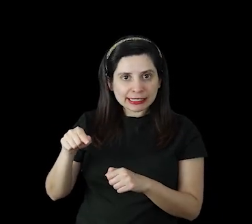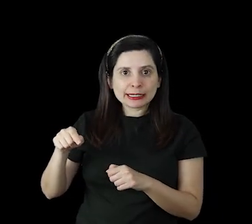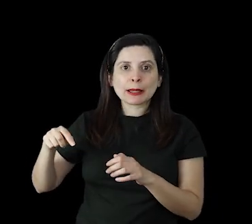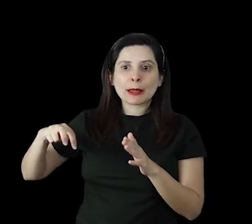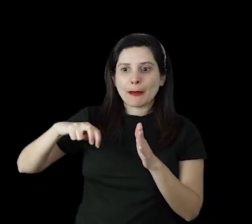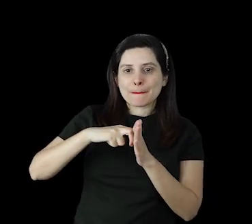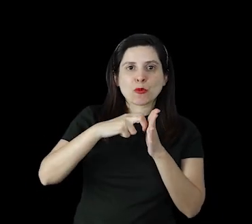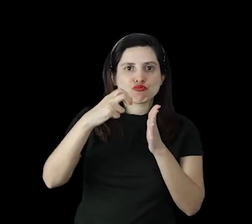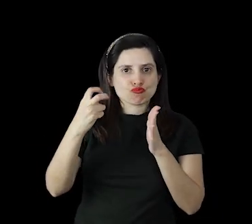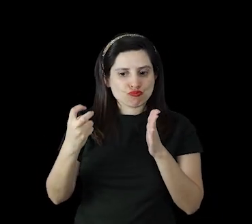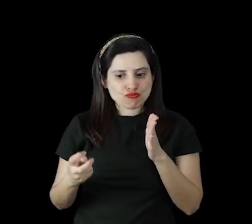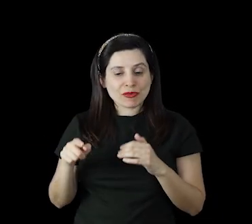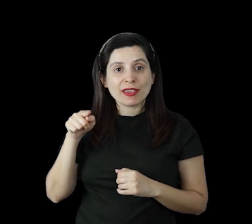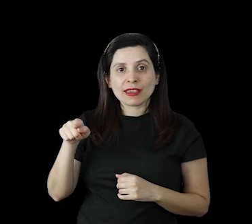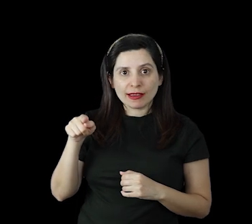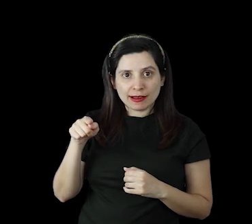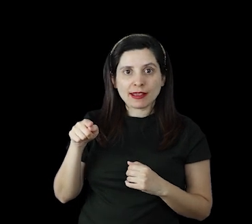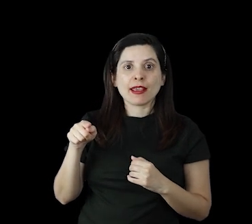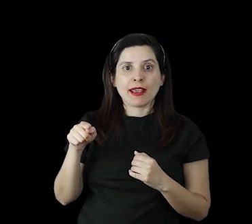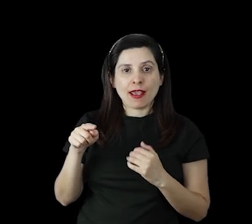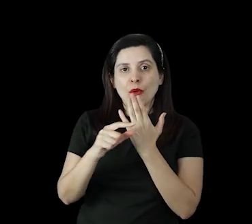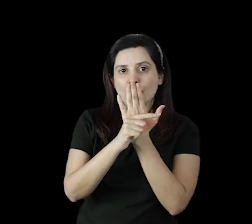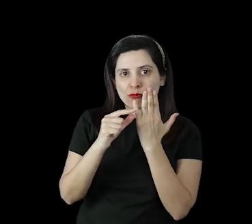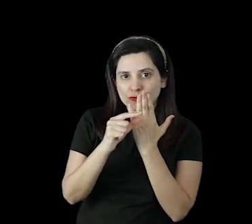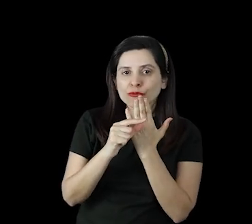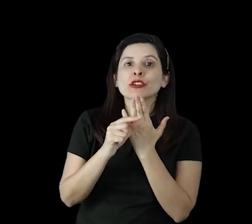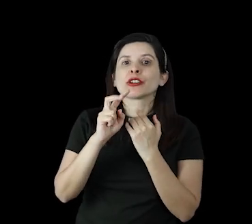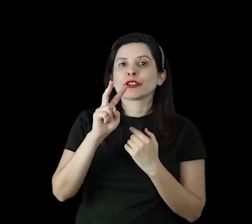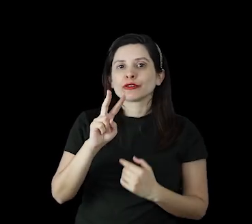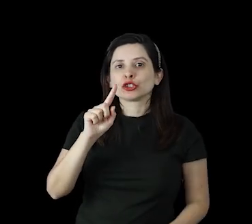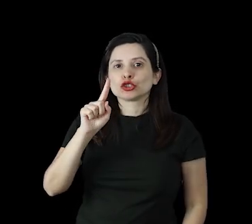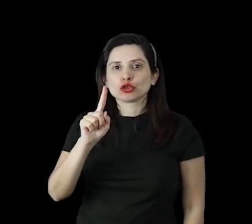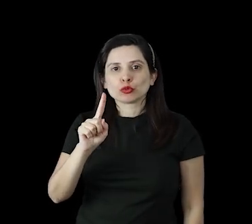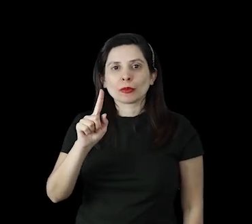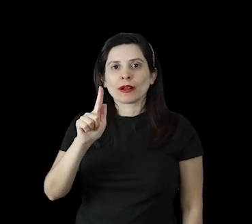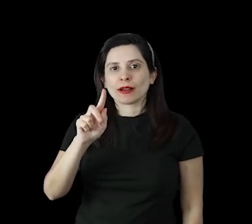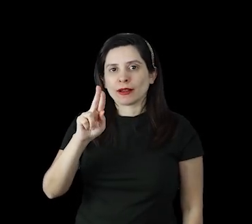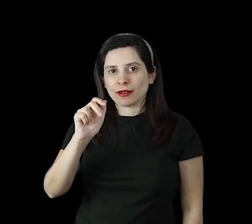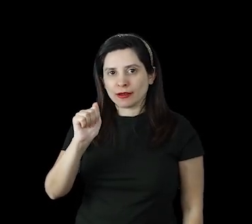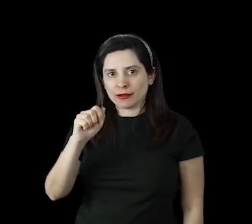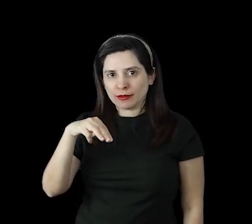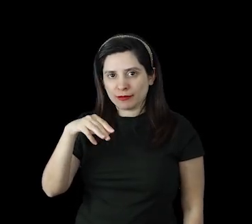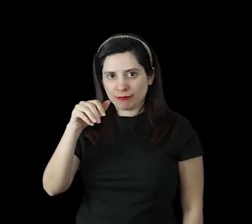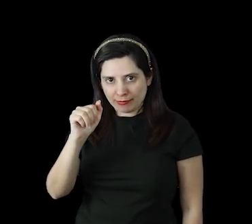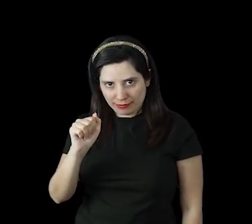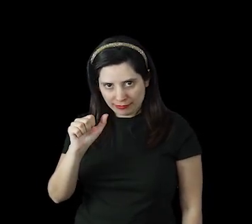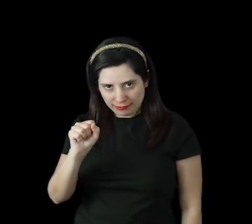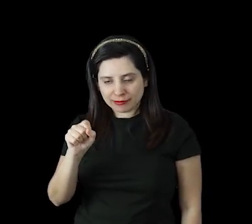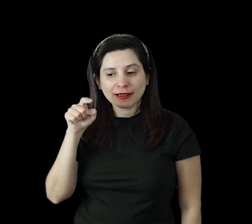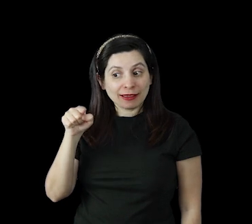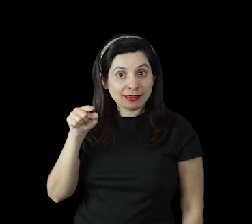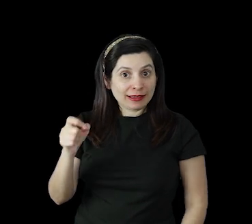acidente, ele é o roteirista do 21 gramas, Amores Perros, Babel, e aí ele